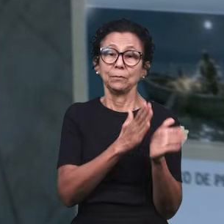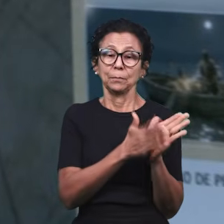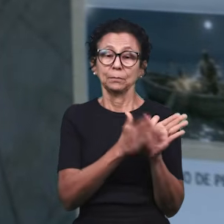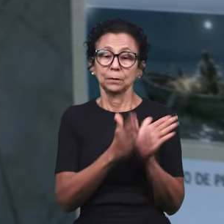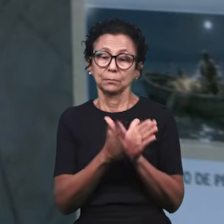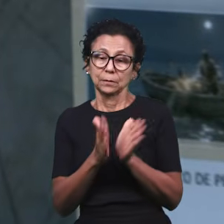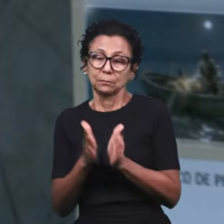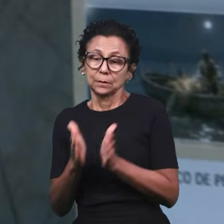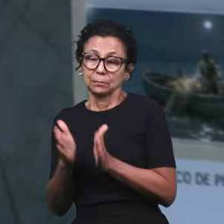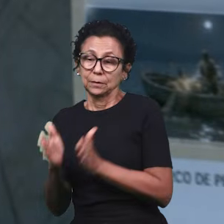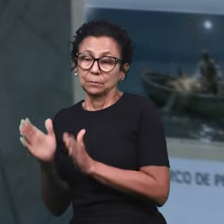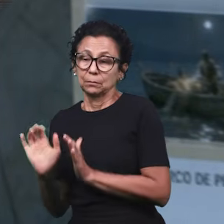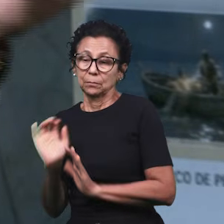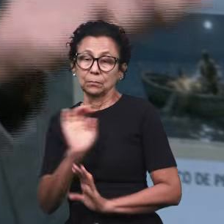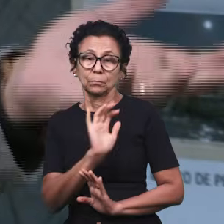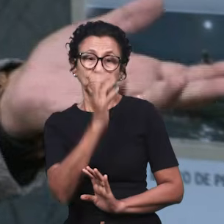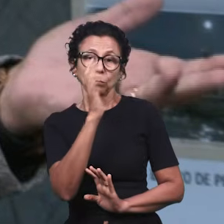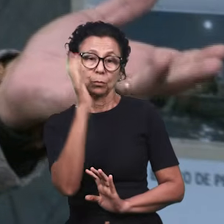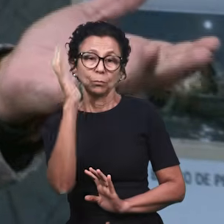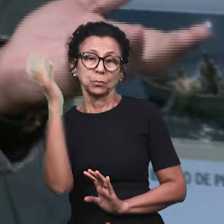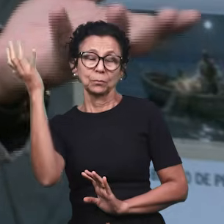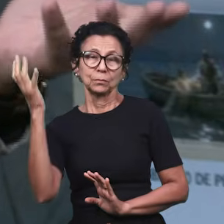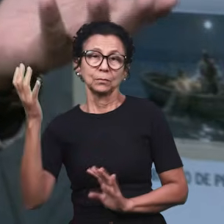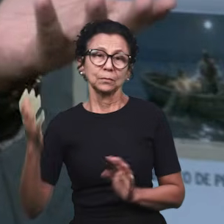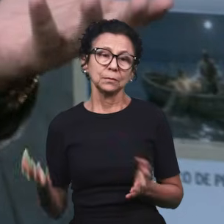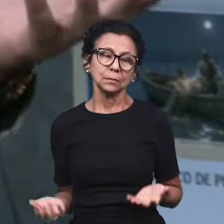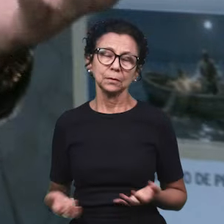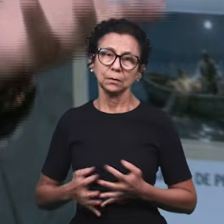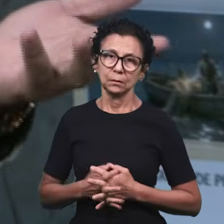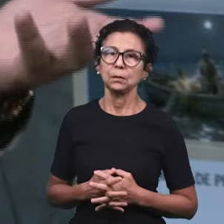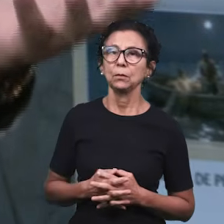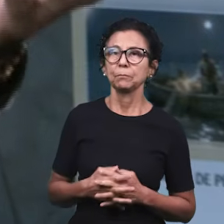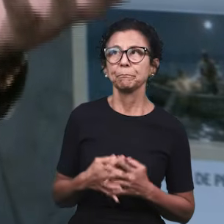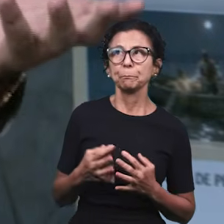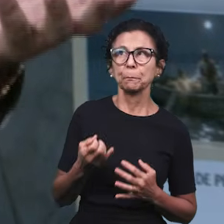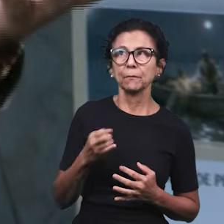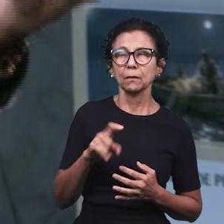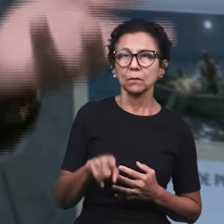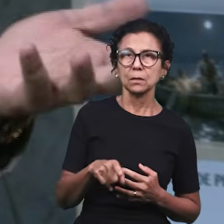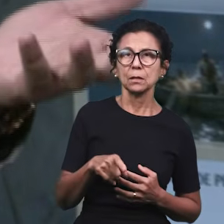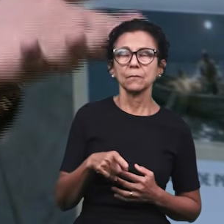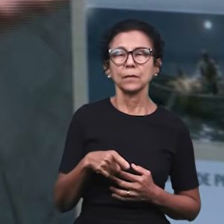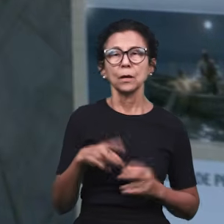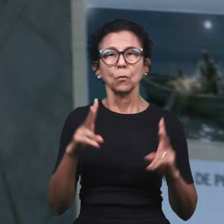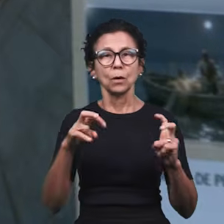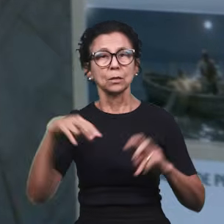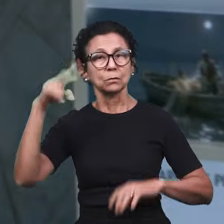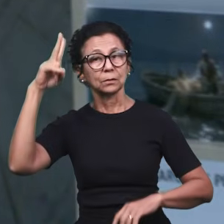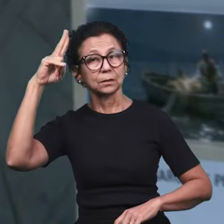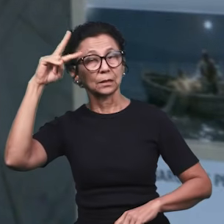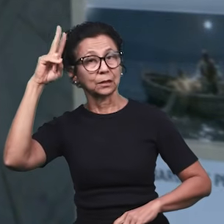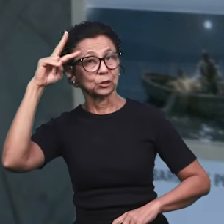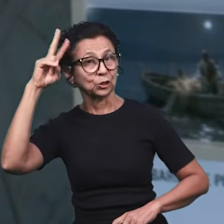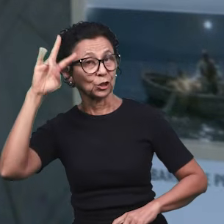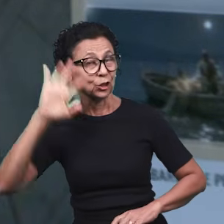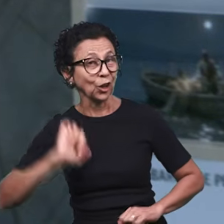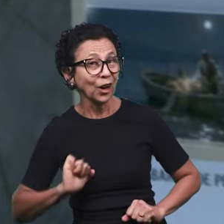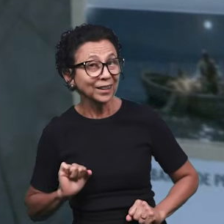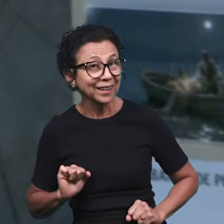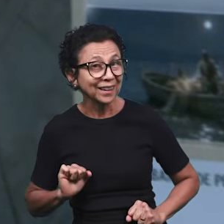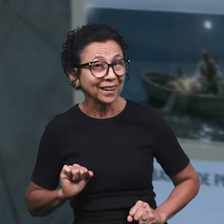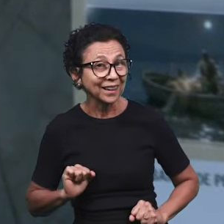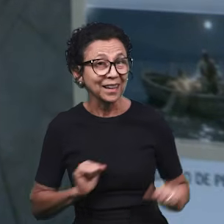sequência de acontecimentos. Então, se nem um livro que vai tratar assunto histórico vai seguir à